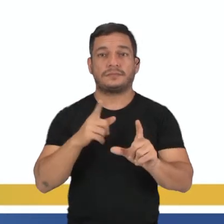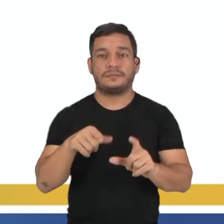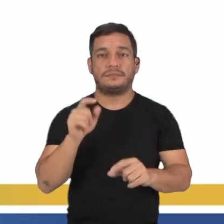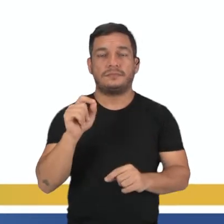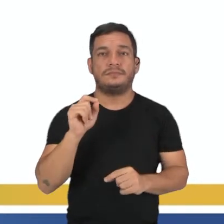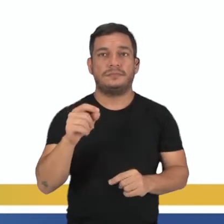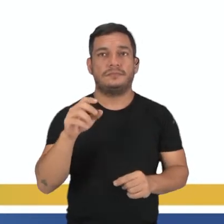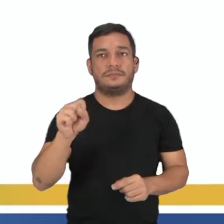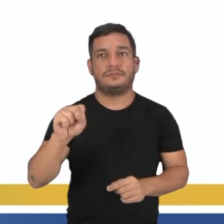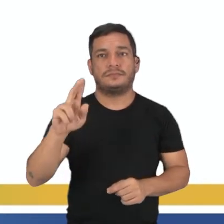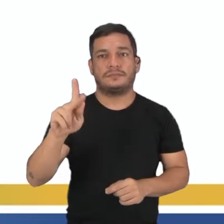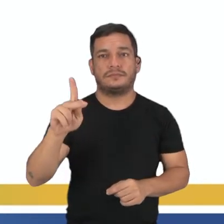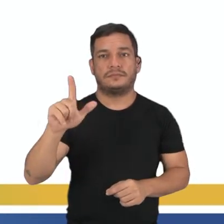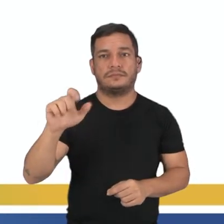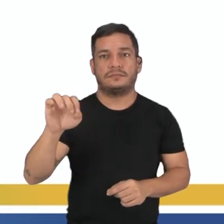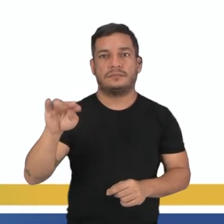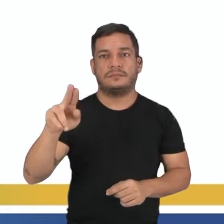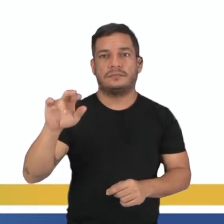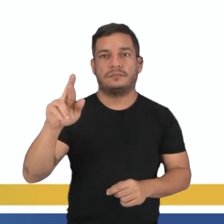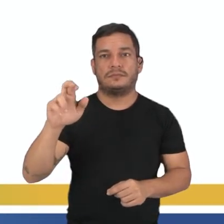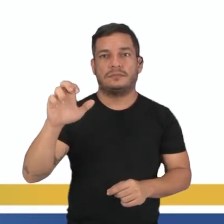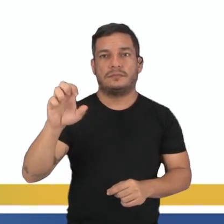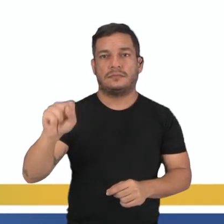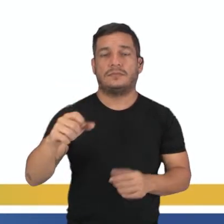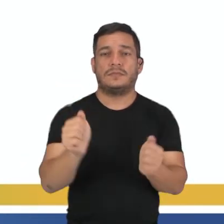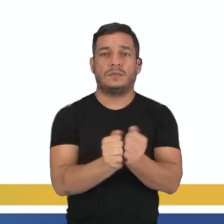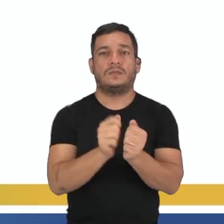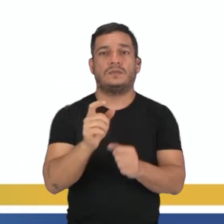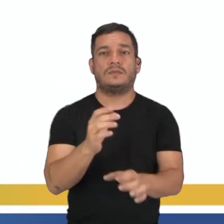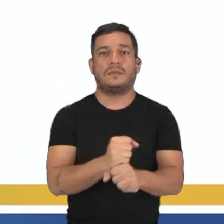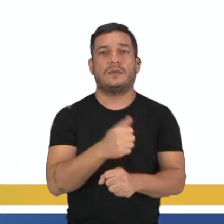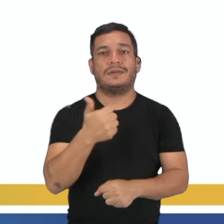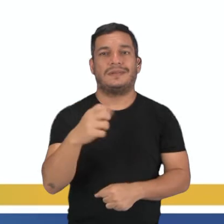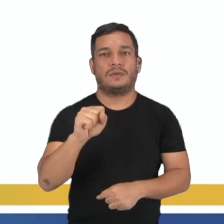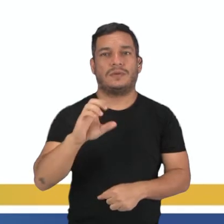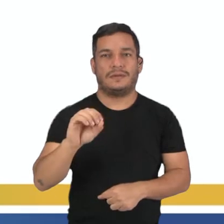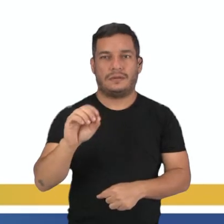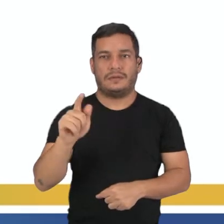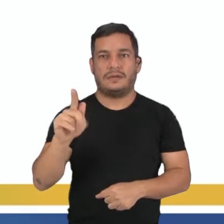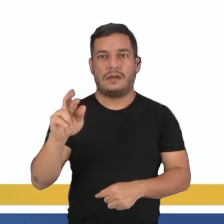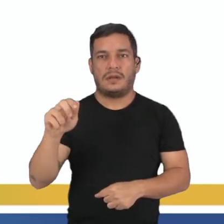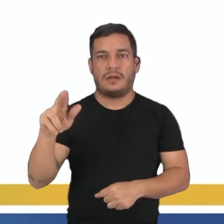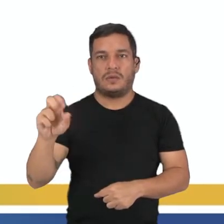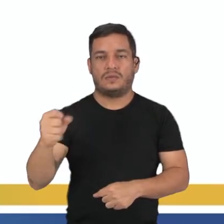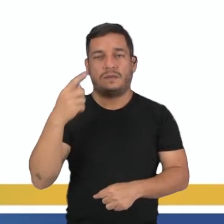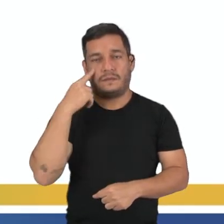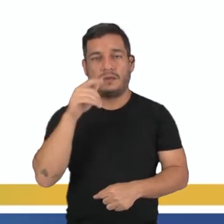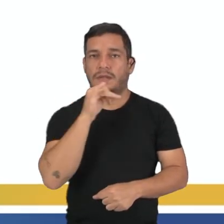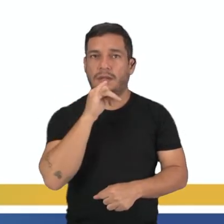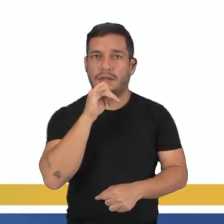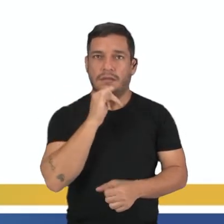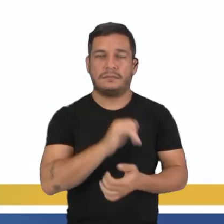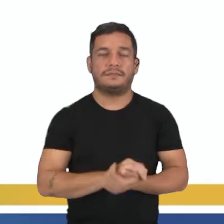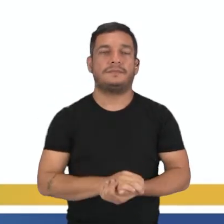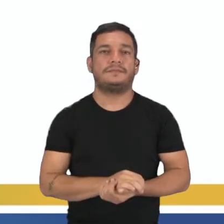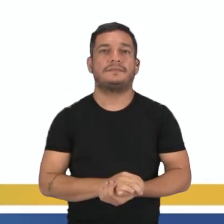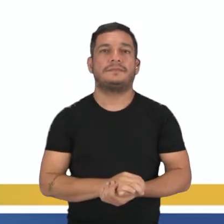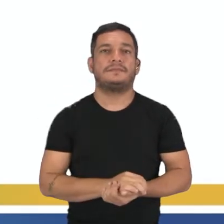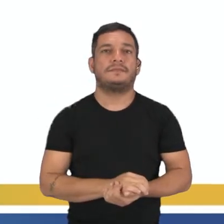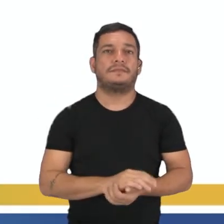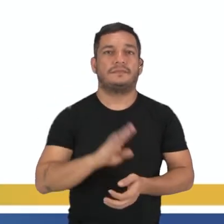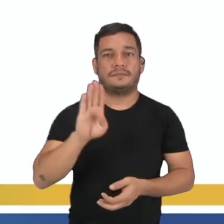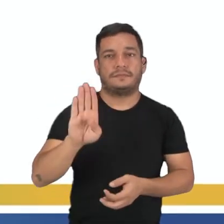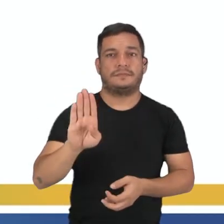são suplementares, ou seja, juntos eles somam 180 graus. Vamos ver alguns exemplos. Os